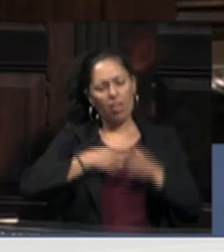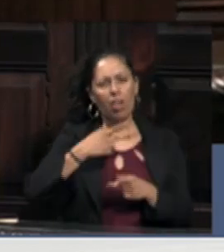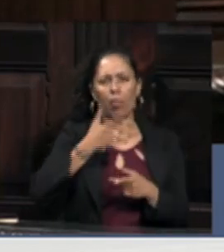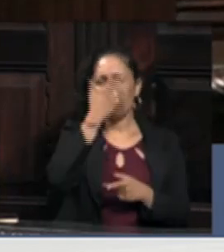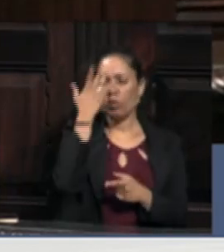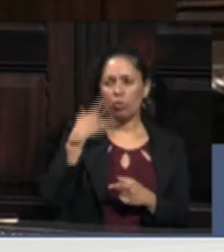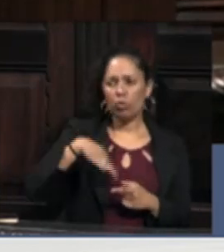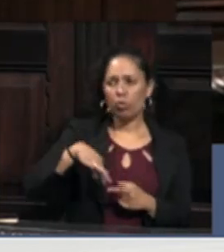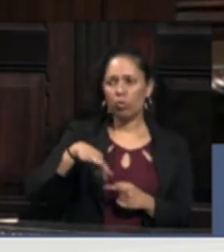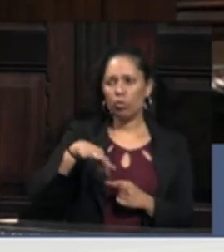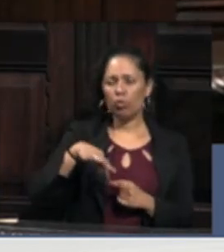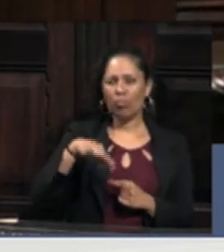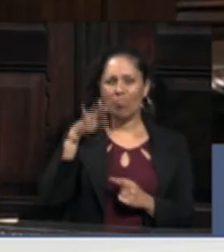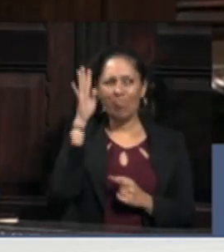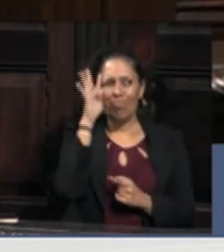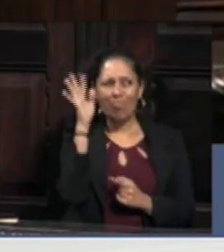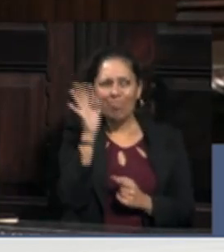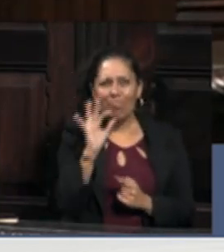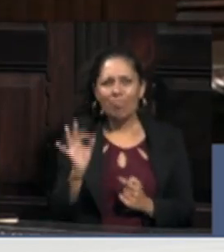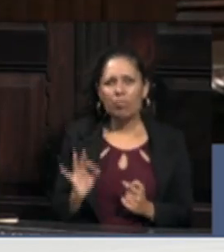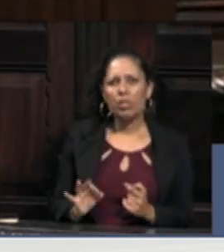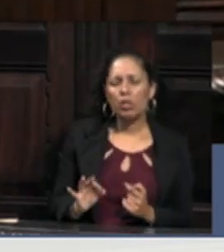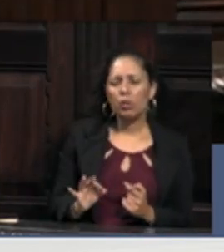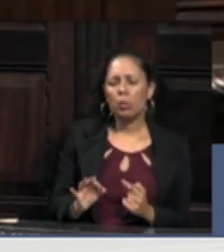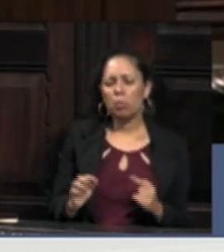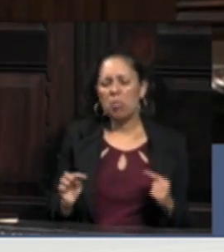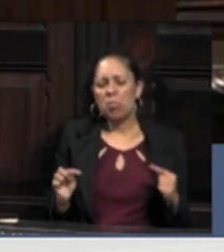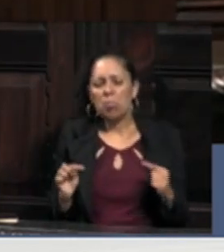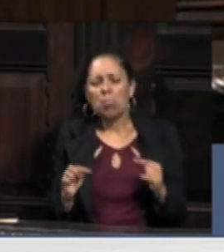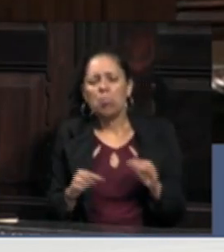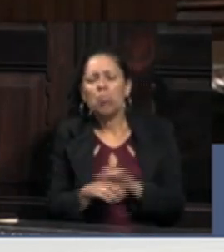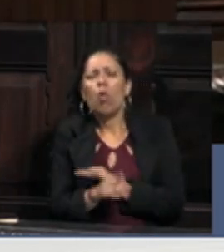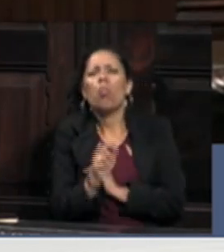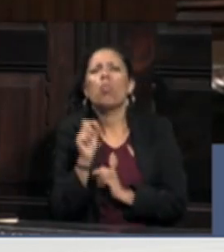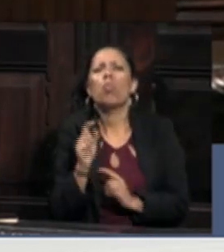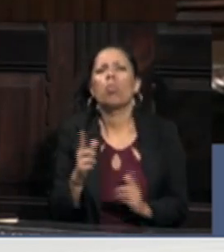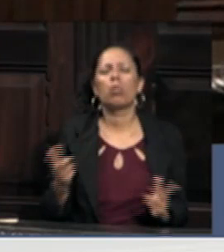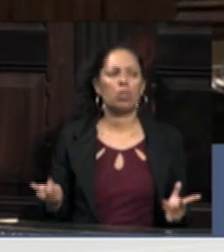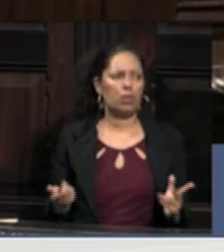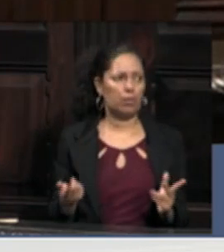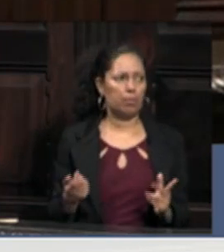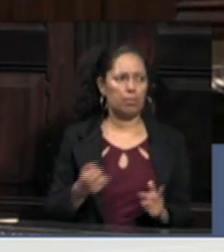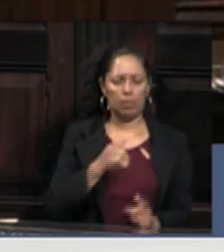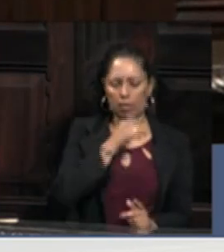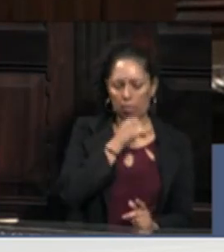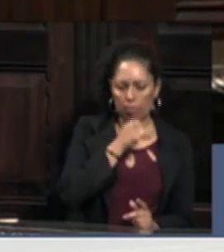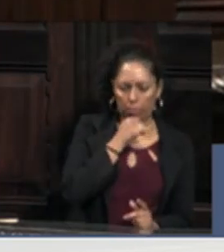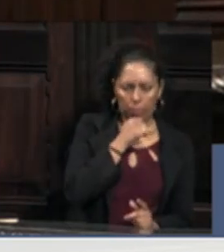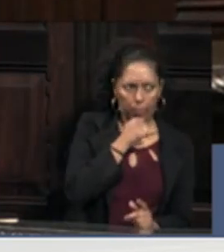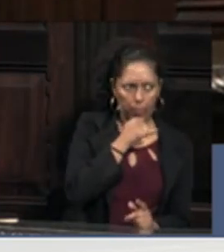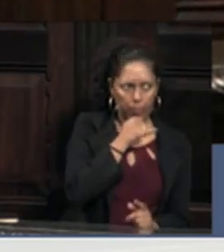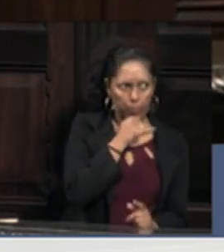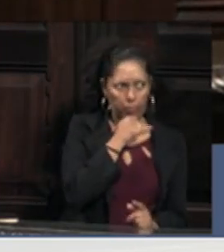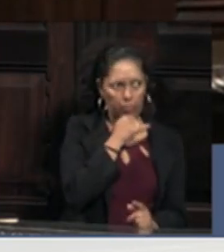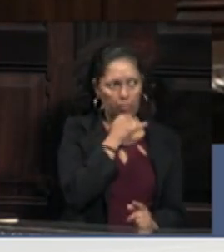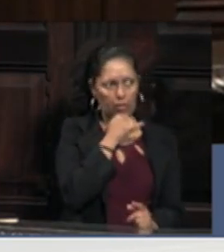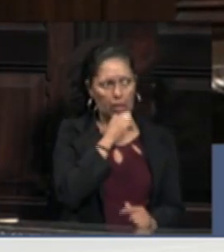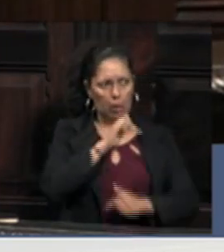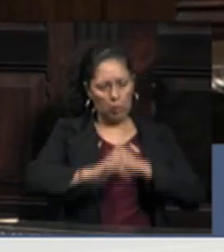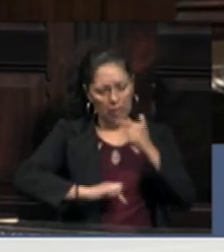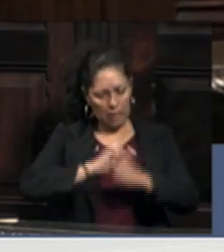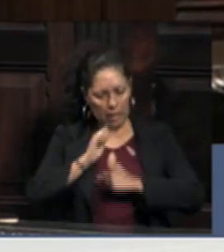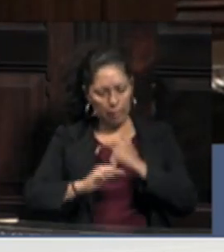incompreensão em relação ao que ela significa. Veja, deputado Nivaldo Molim, a dedicação exclusiva não